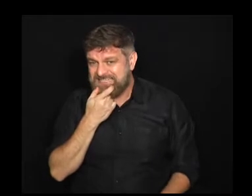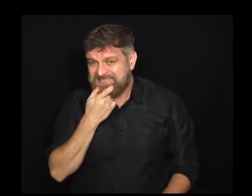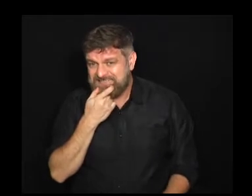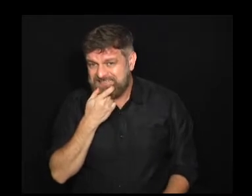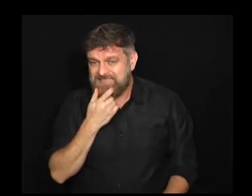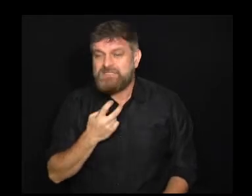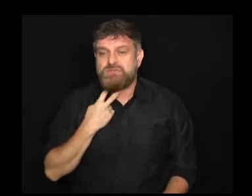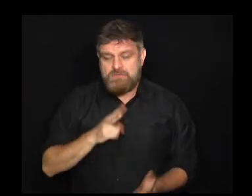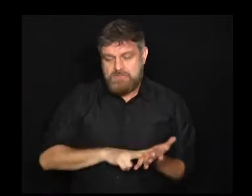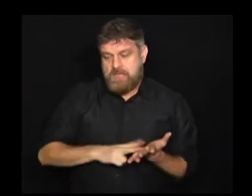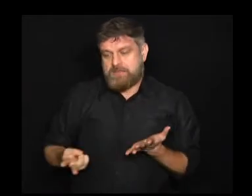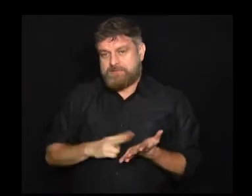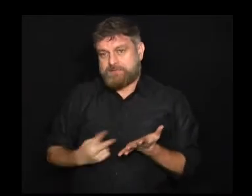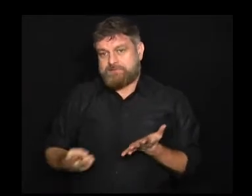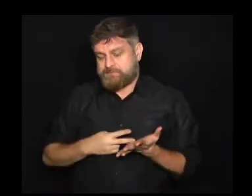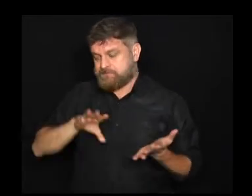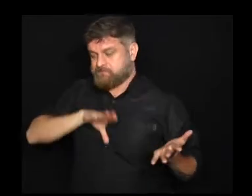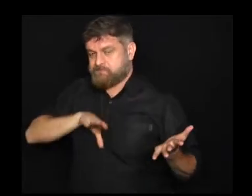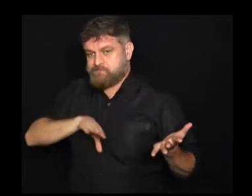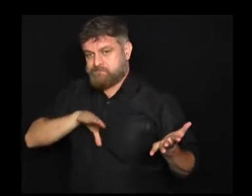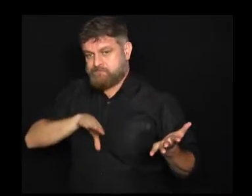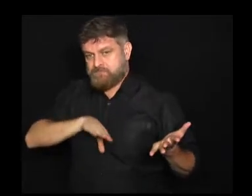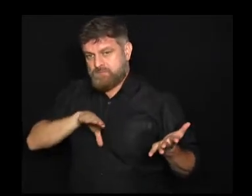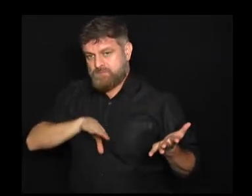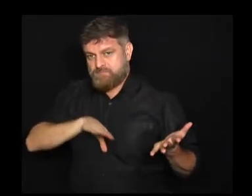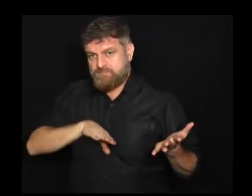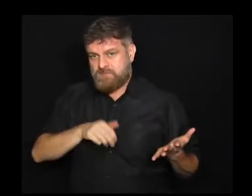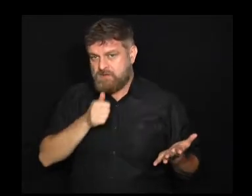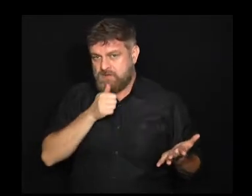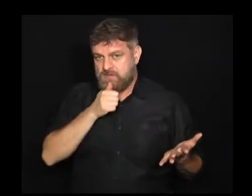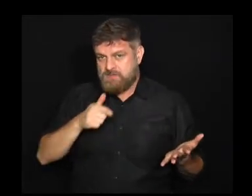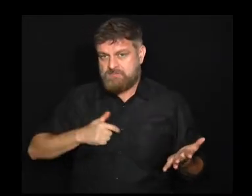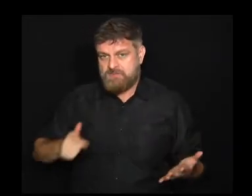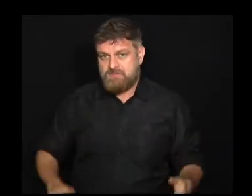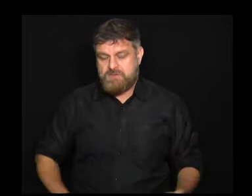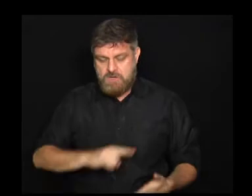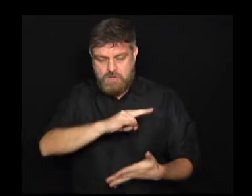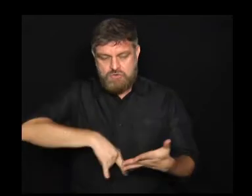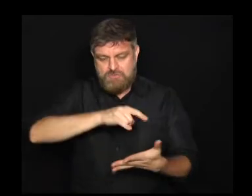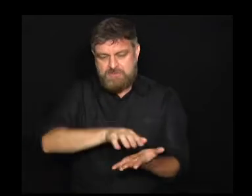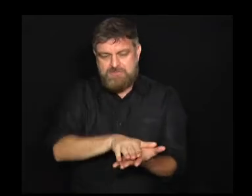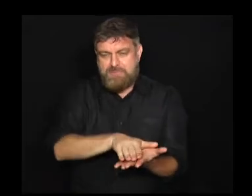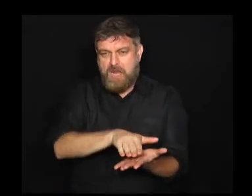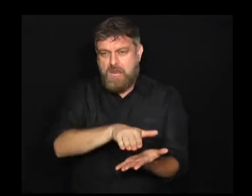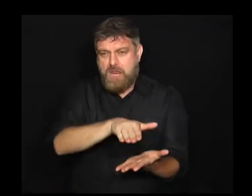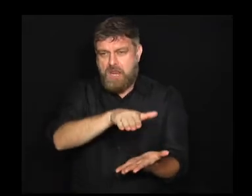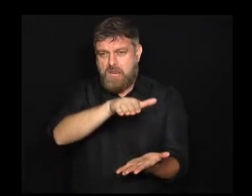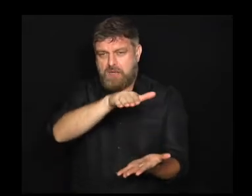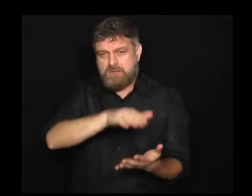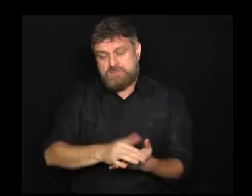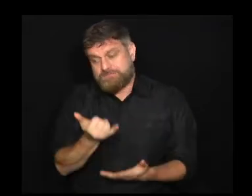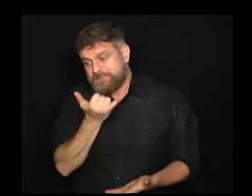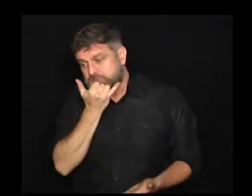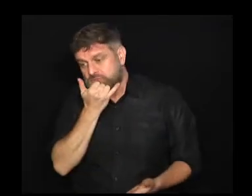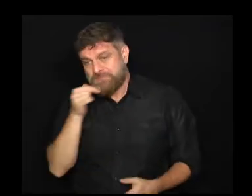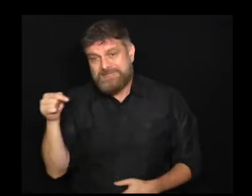foi possível eu traduzir, porque são muitos documentos sempre sendo atualizados, e eu peço desculpas